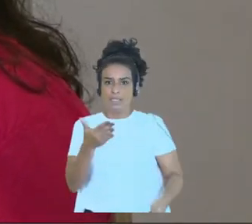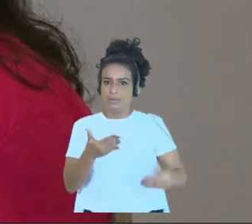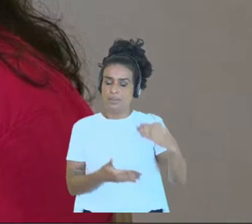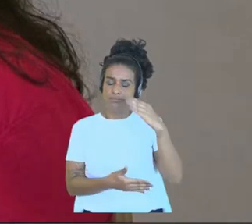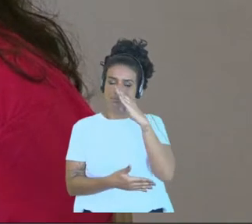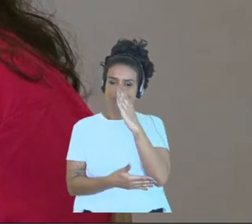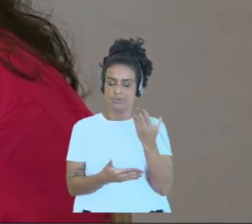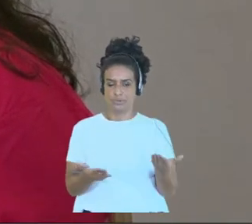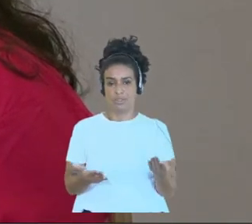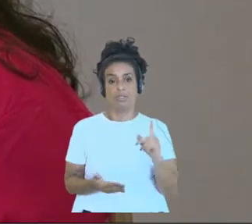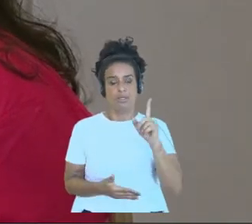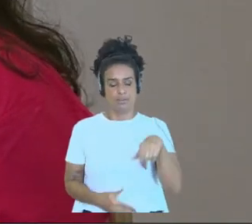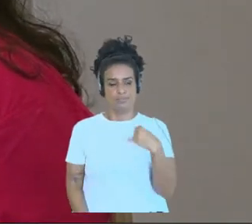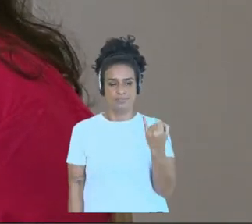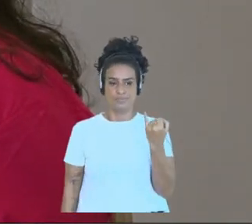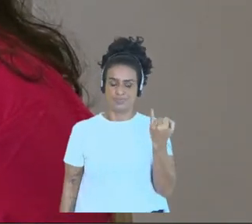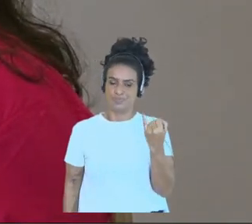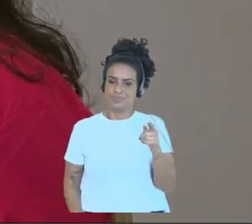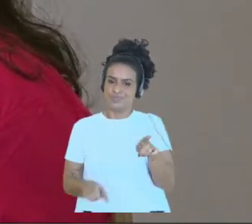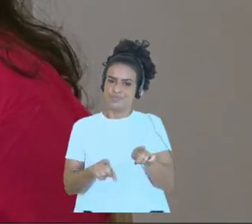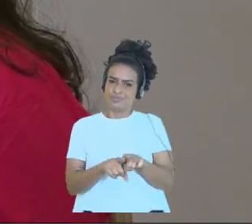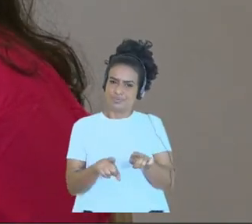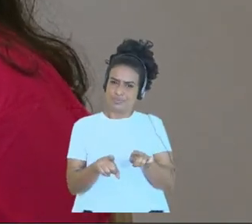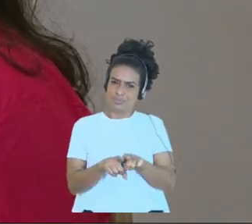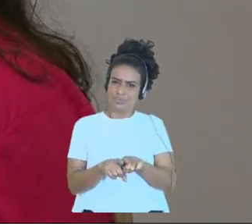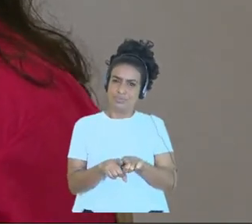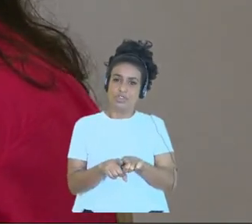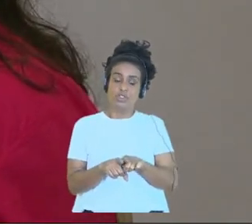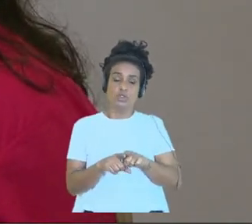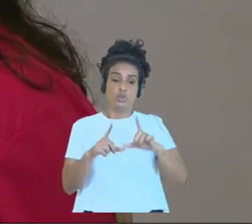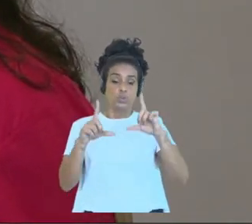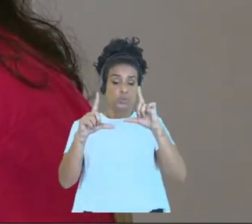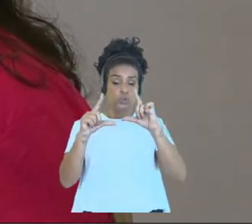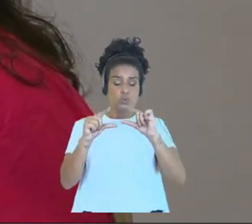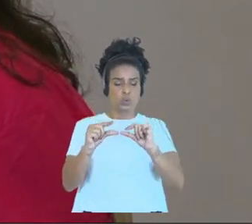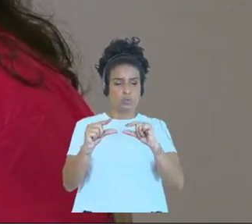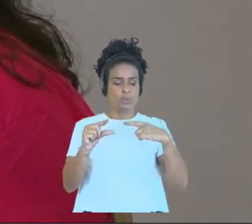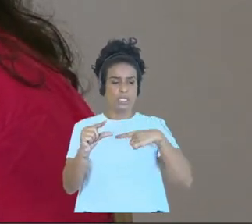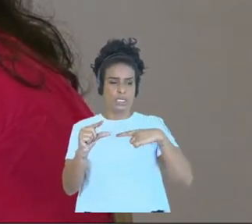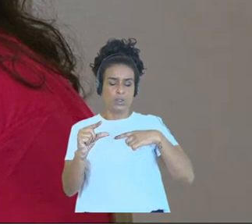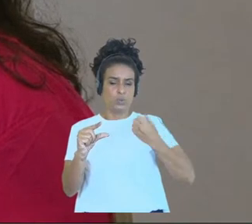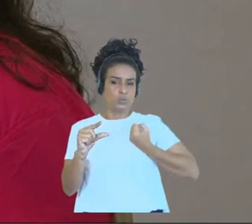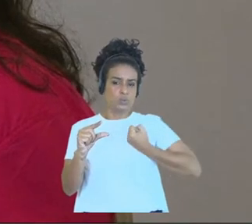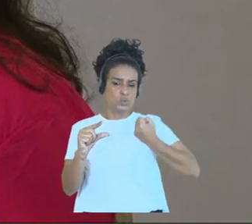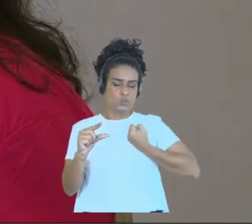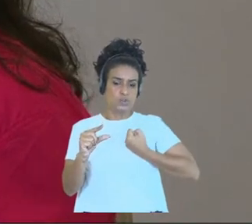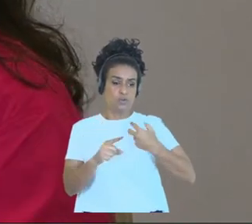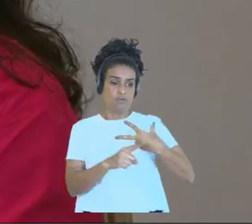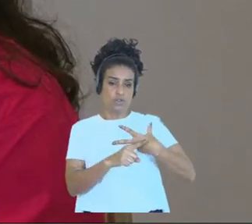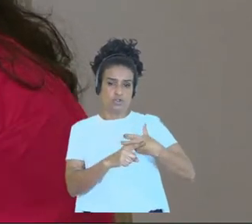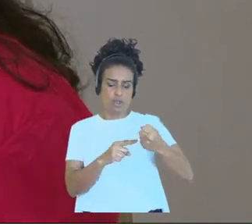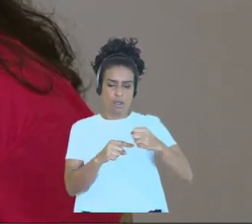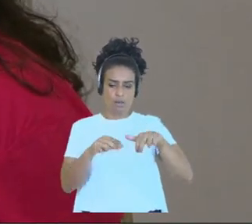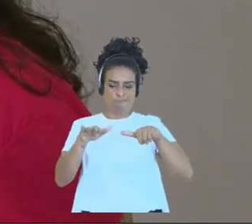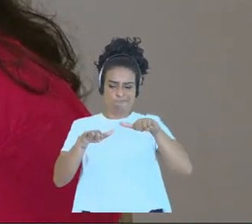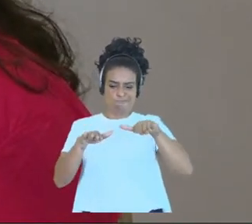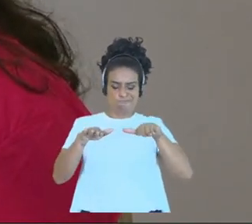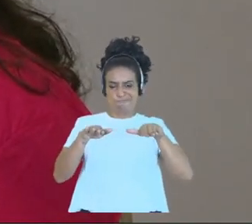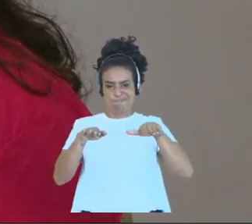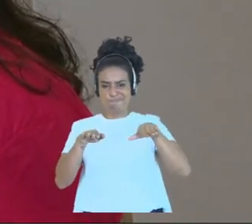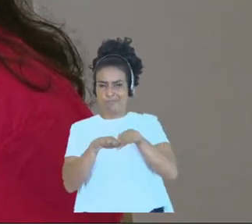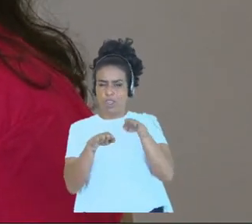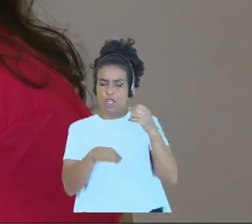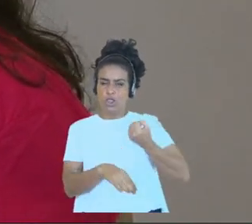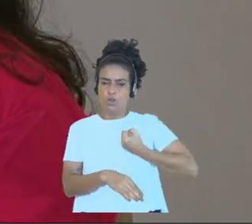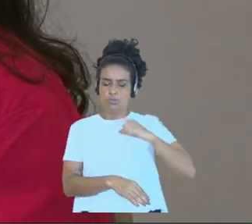relevante. A gente tem também a menor margem de vitória desde a